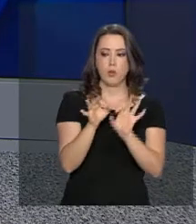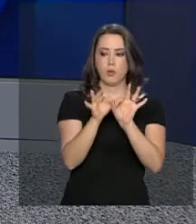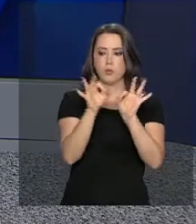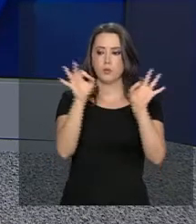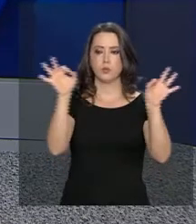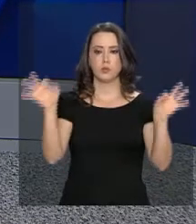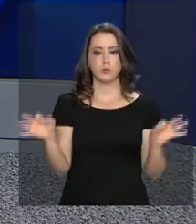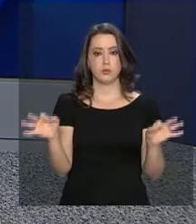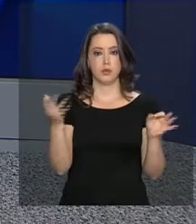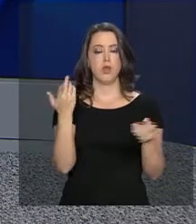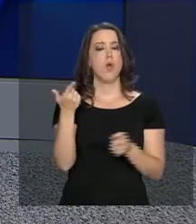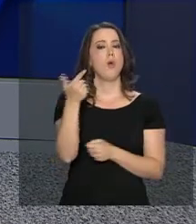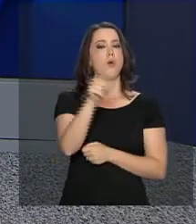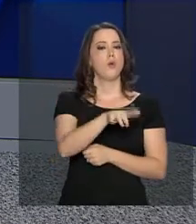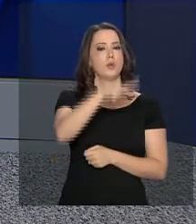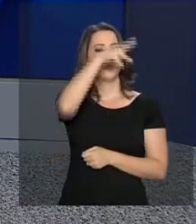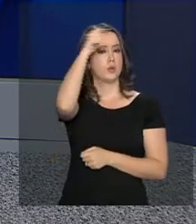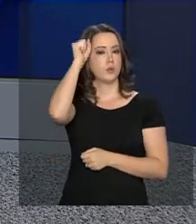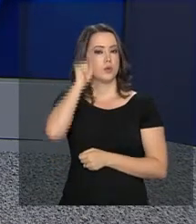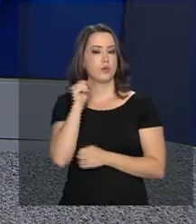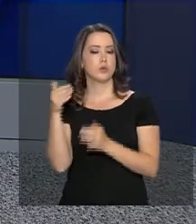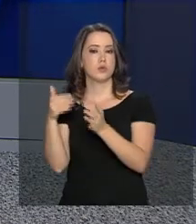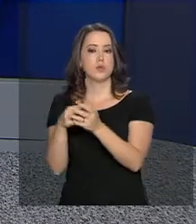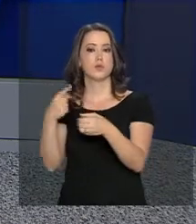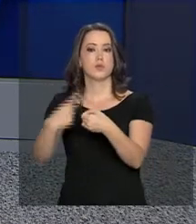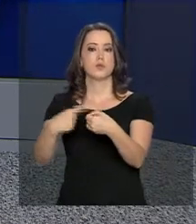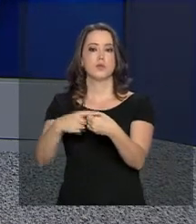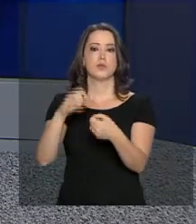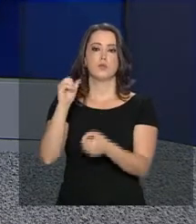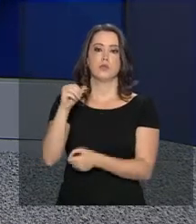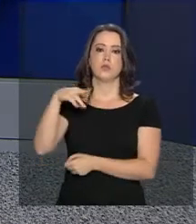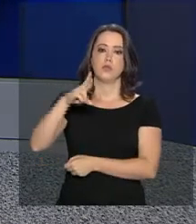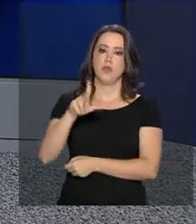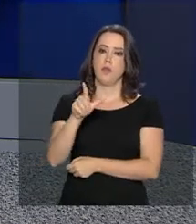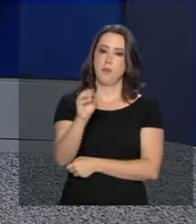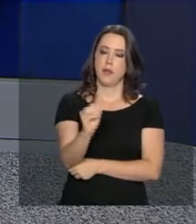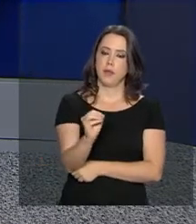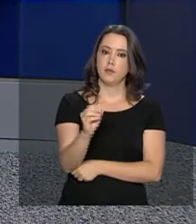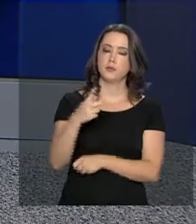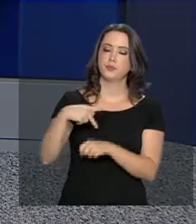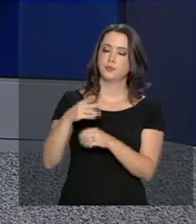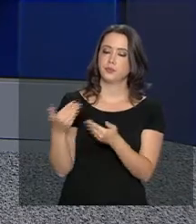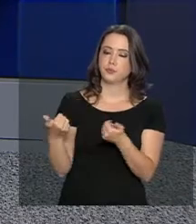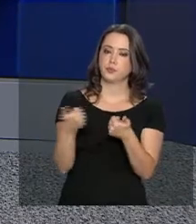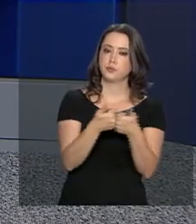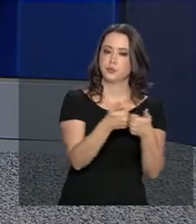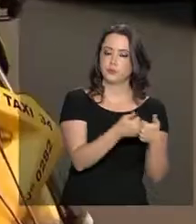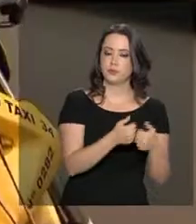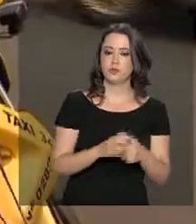Porto Murtinho, no Mato Grosso do Sul, e a cidade de Carmelo Peralta, no país vizinho.